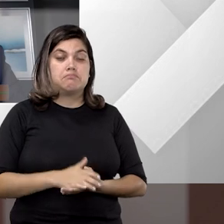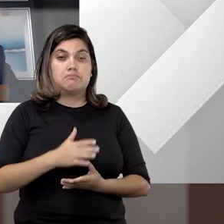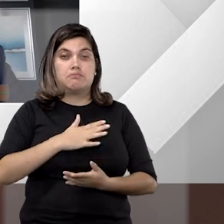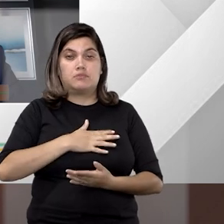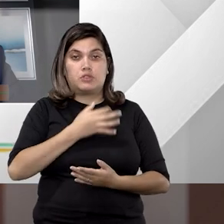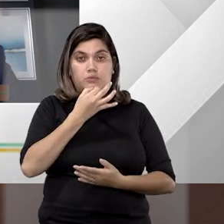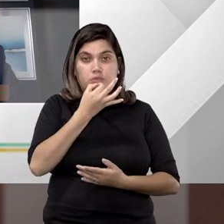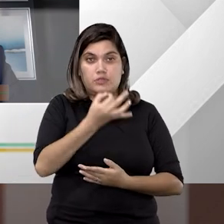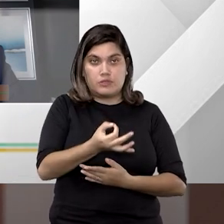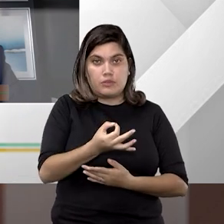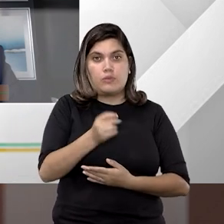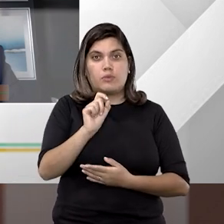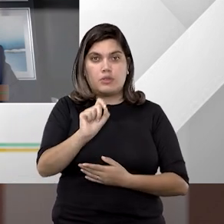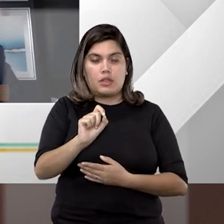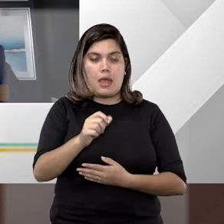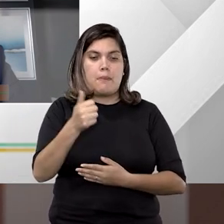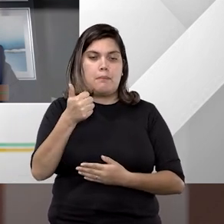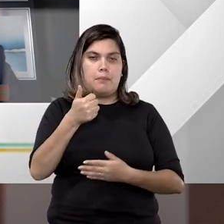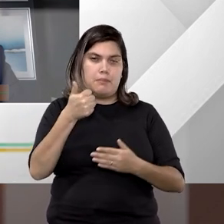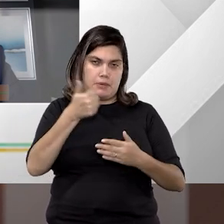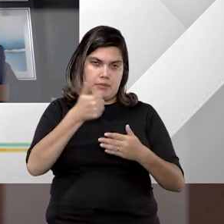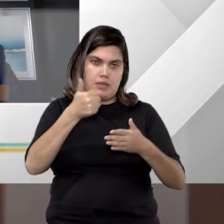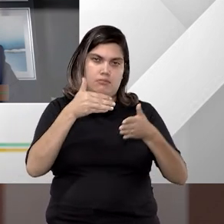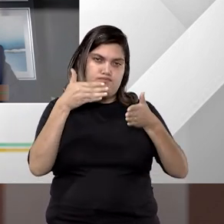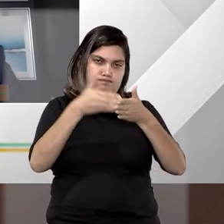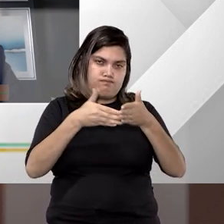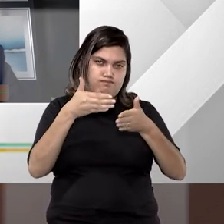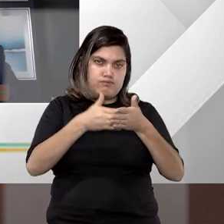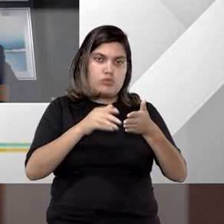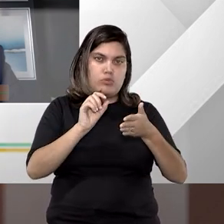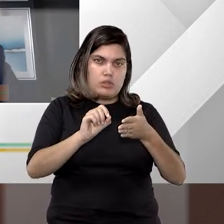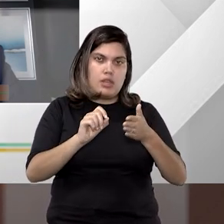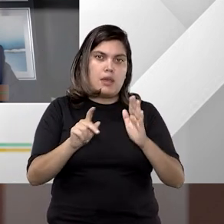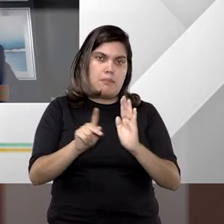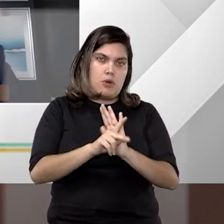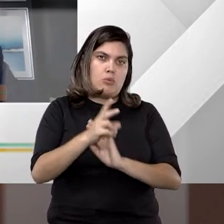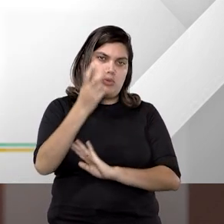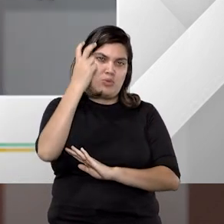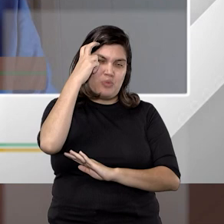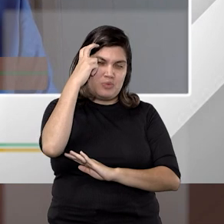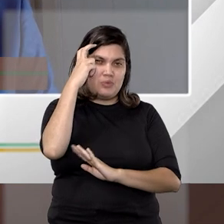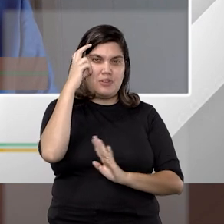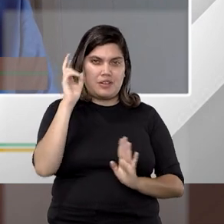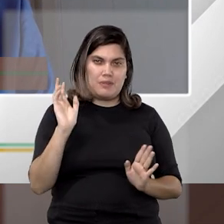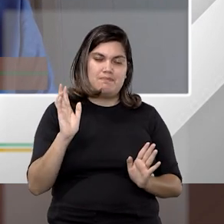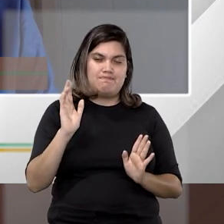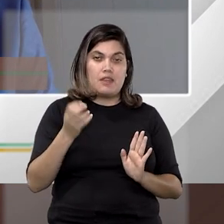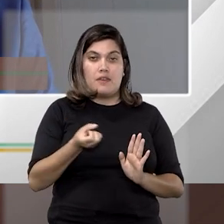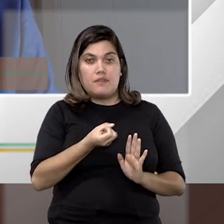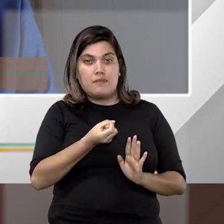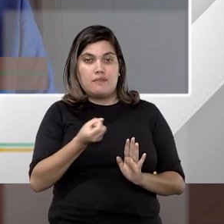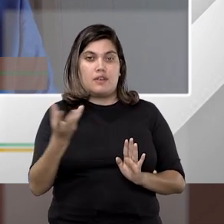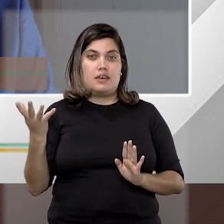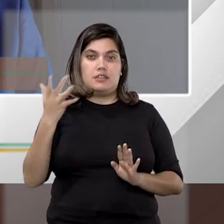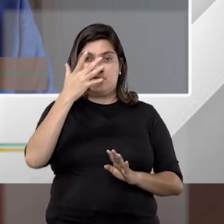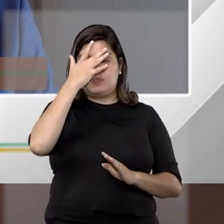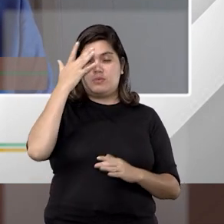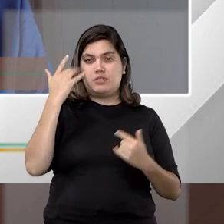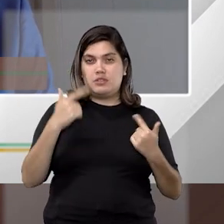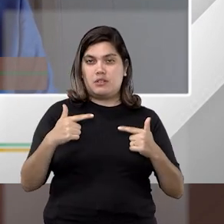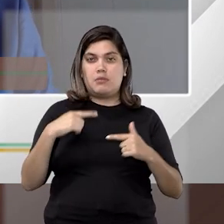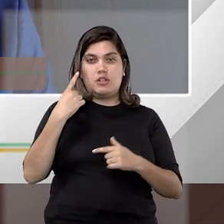a Fátima O primeiro entrave é de natureza cultural na